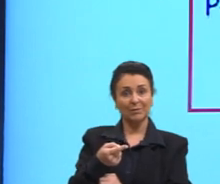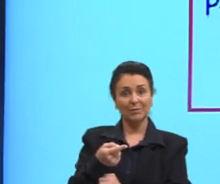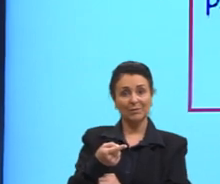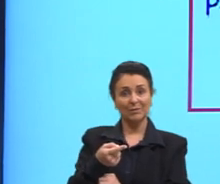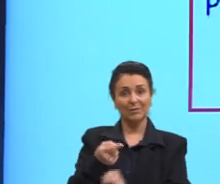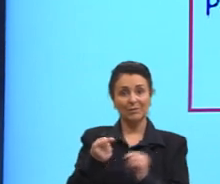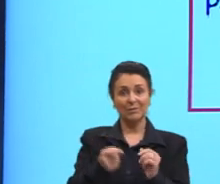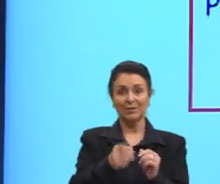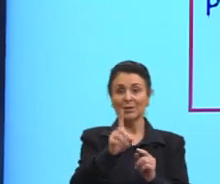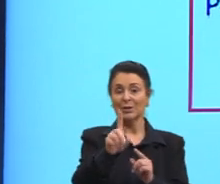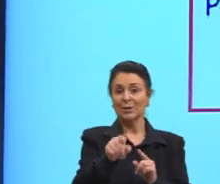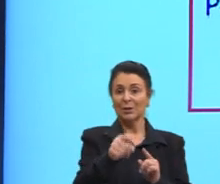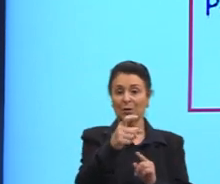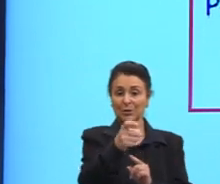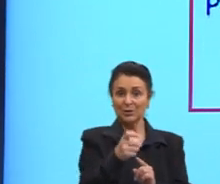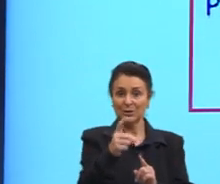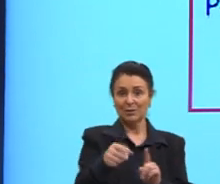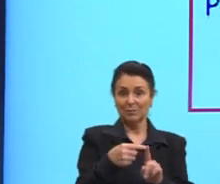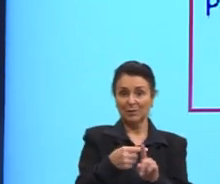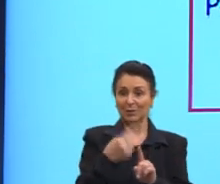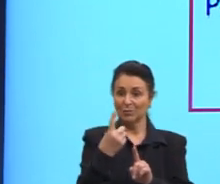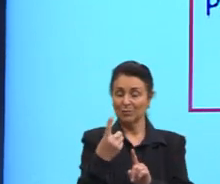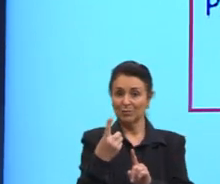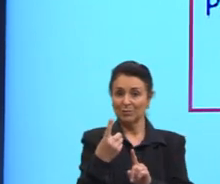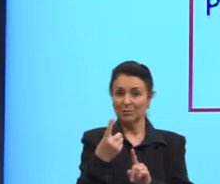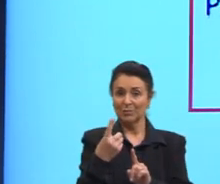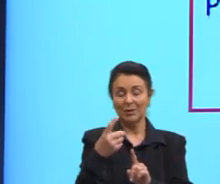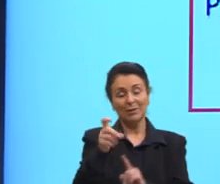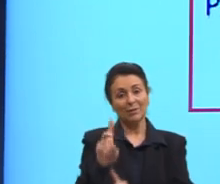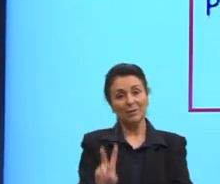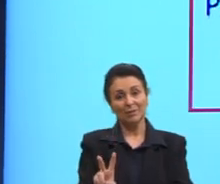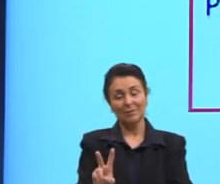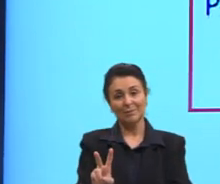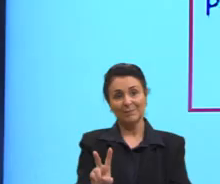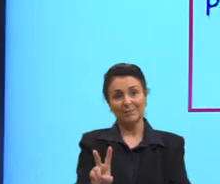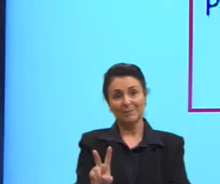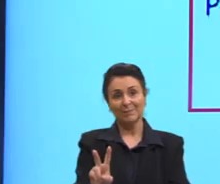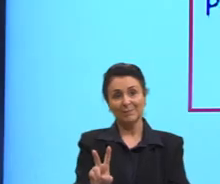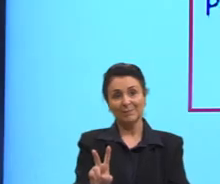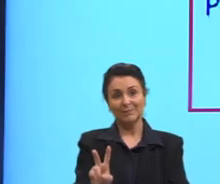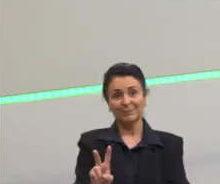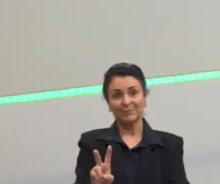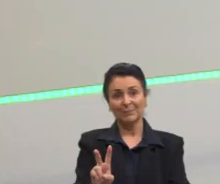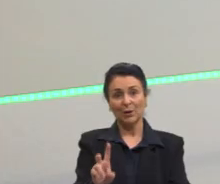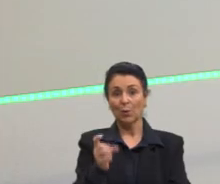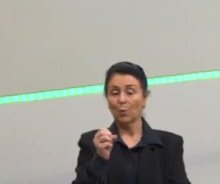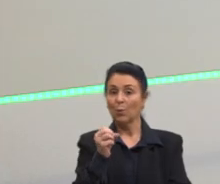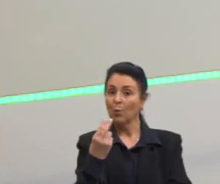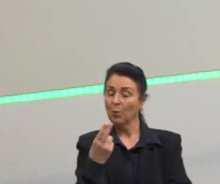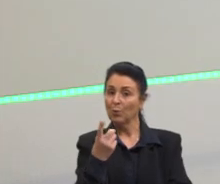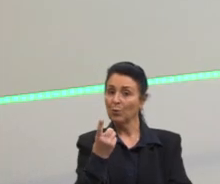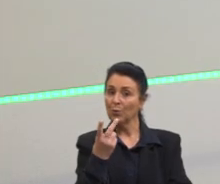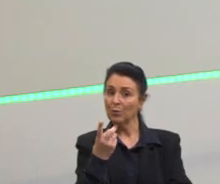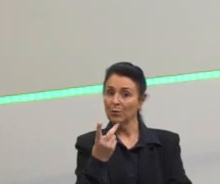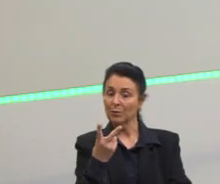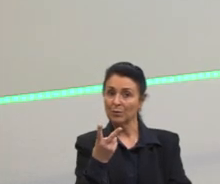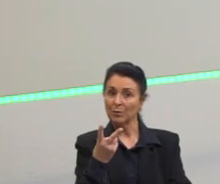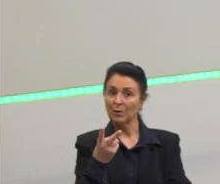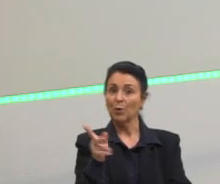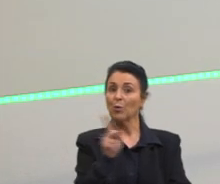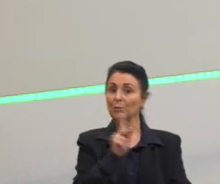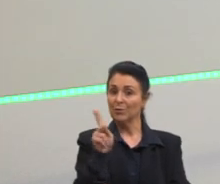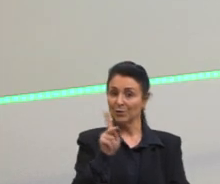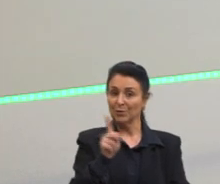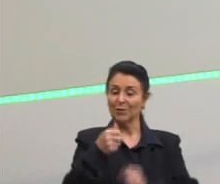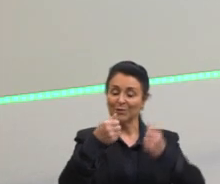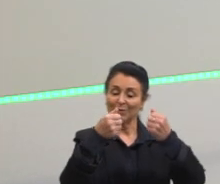consecutivo de x + 1 que é 12 correto eu vou tá passando no quadro para fazer então essa operação de para